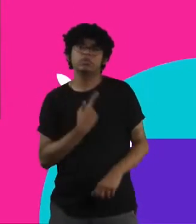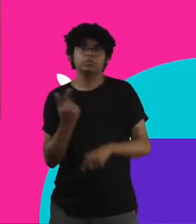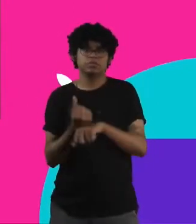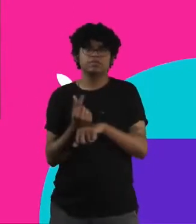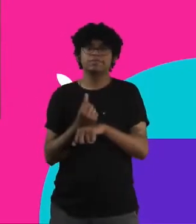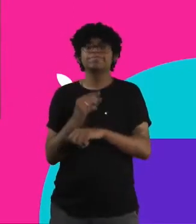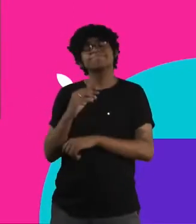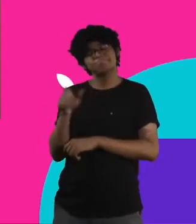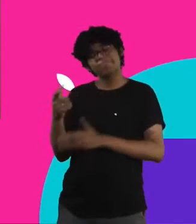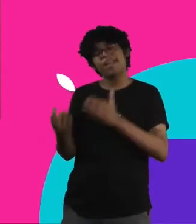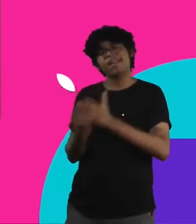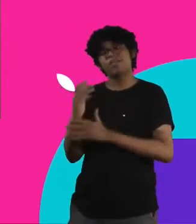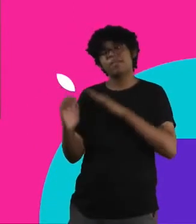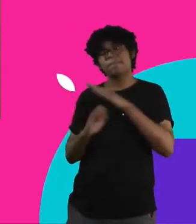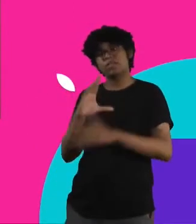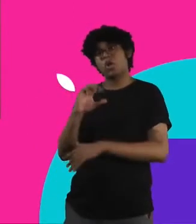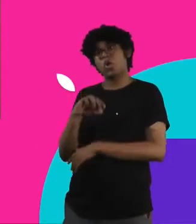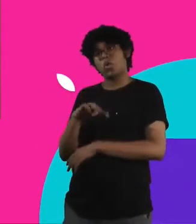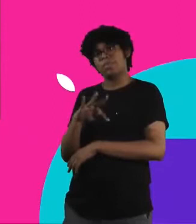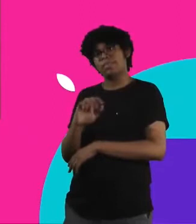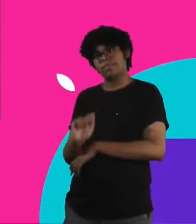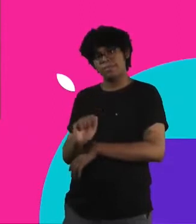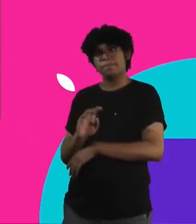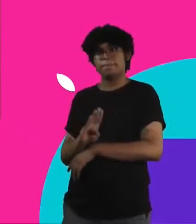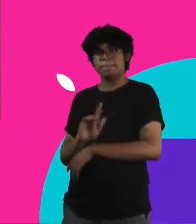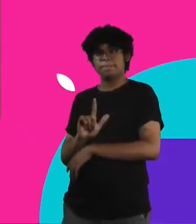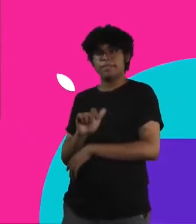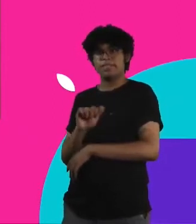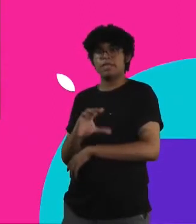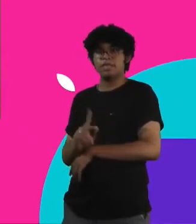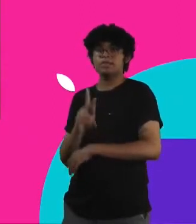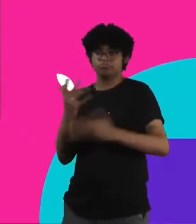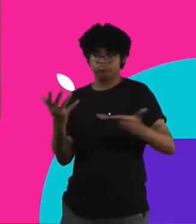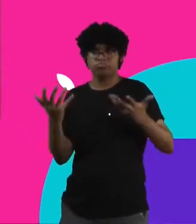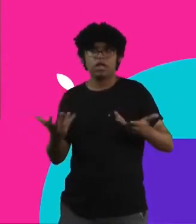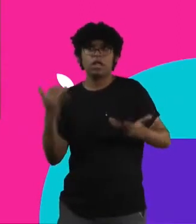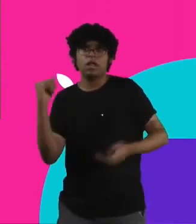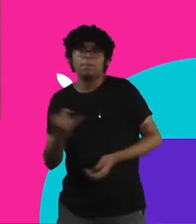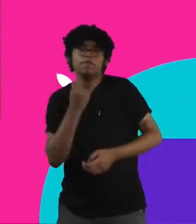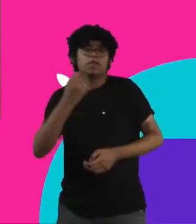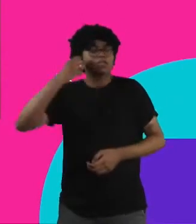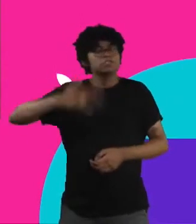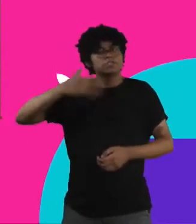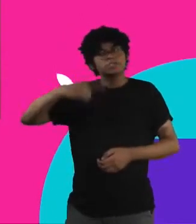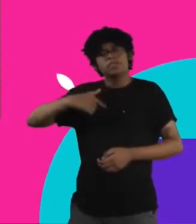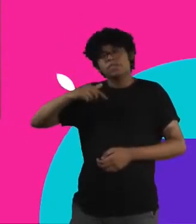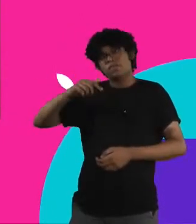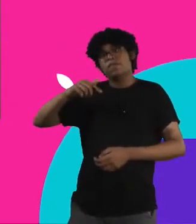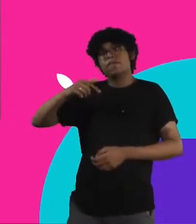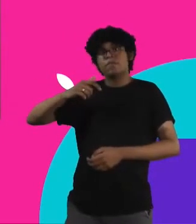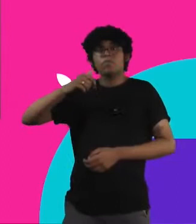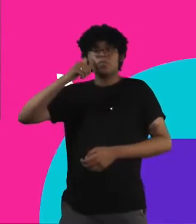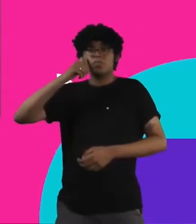gostaria de aproveitar essa minha apresentação para me autodescrever. Eu, Fernanda Ribeiro, sou uma mulher